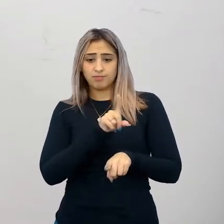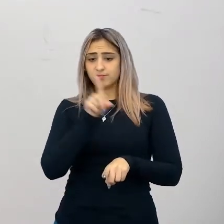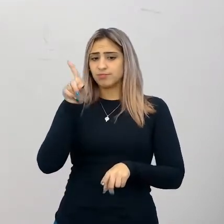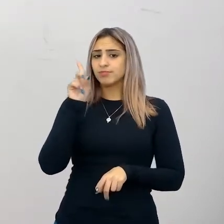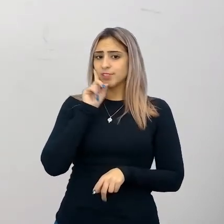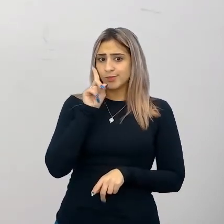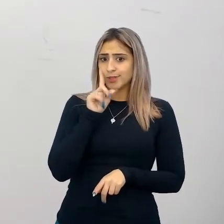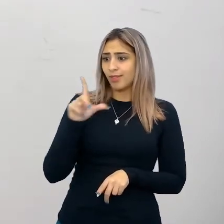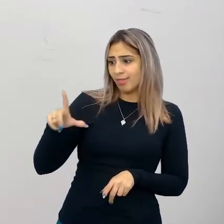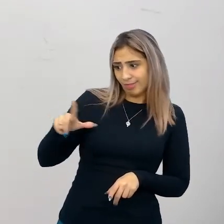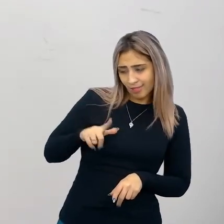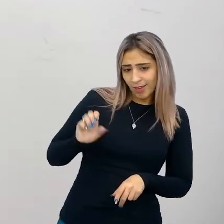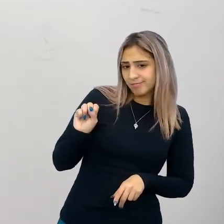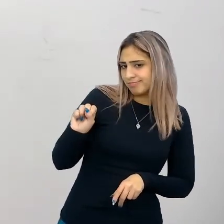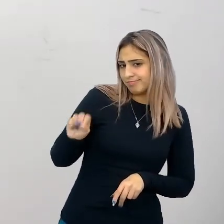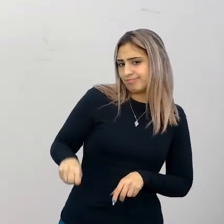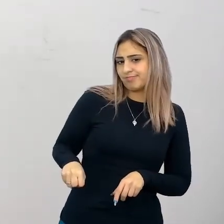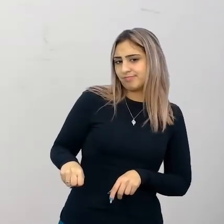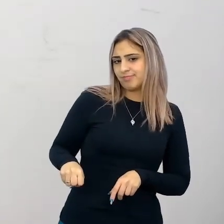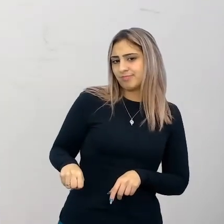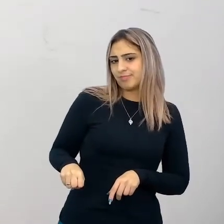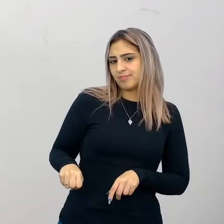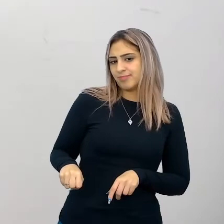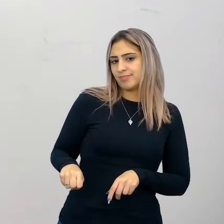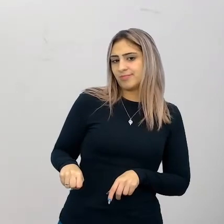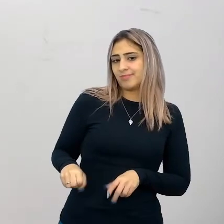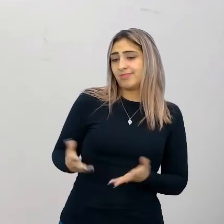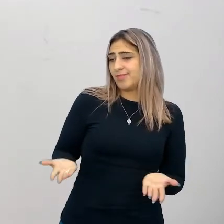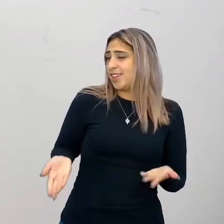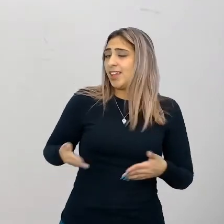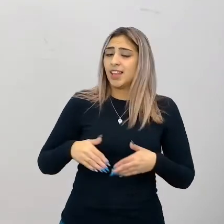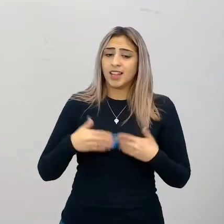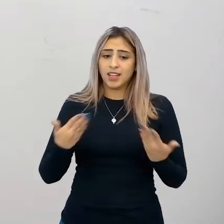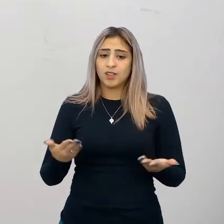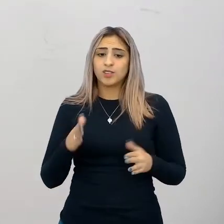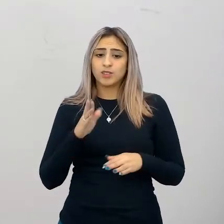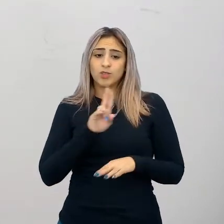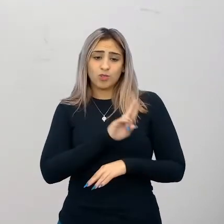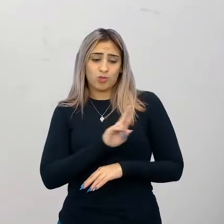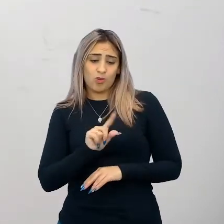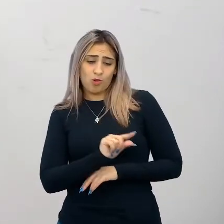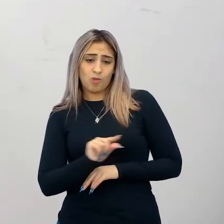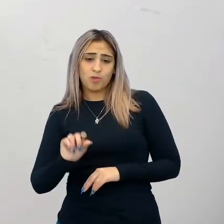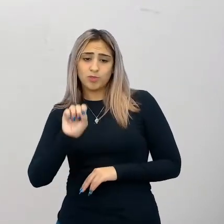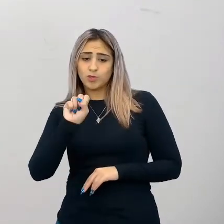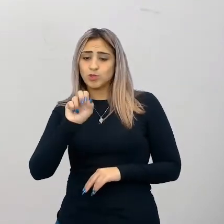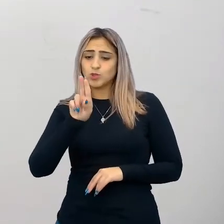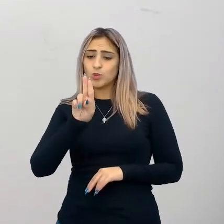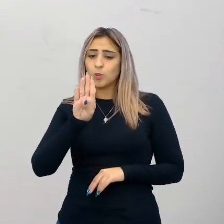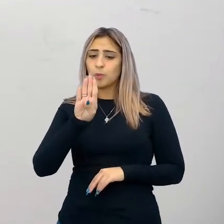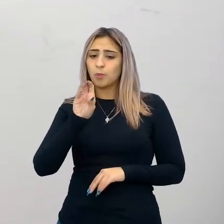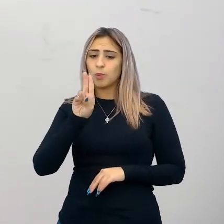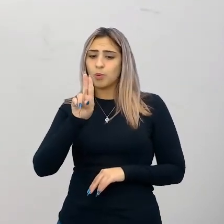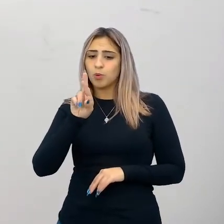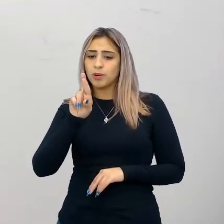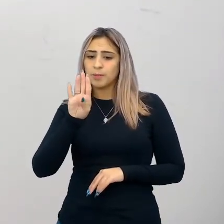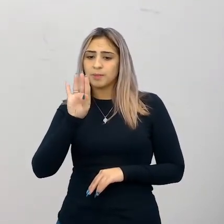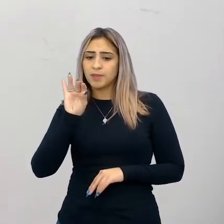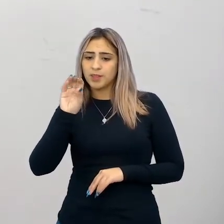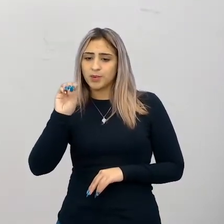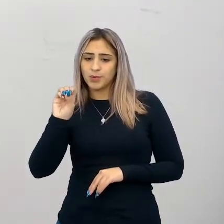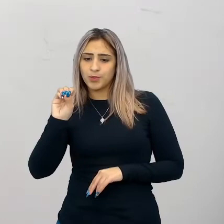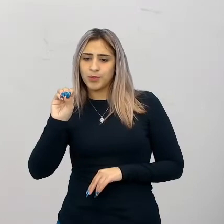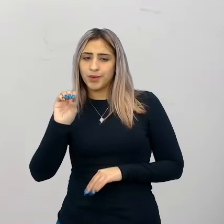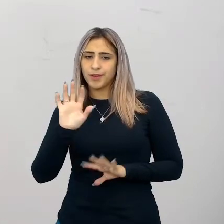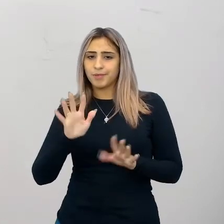vida, tem. Lá eles chamam de subúrbio. Subúrbio não, na verdade subúrbio. Subúrbio lá é meio riquinho, mas